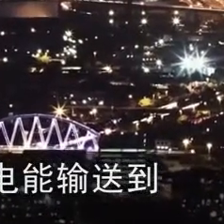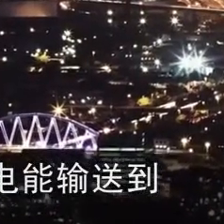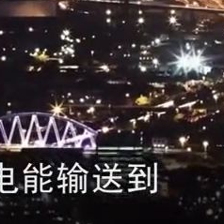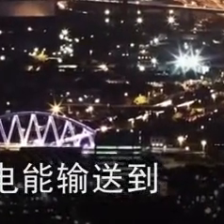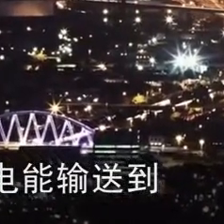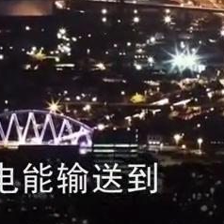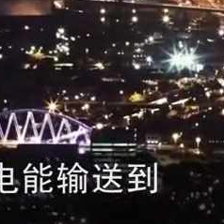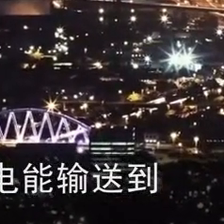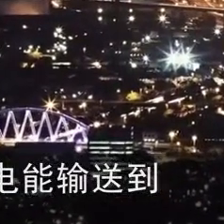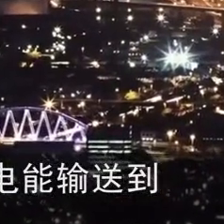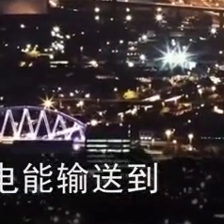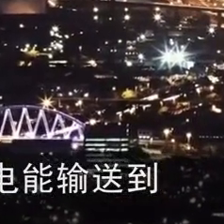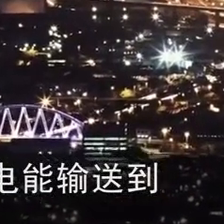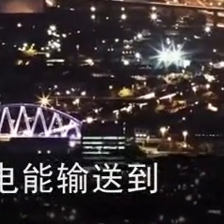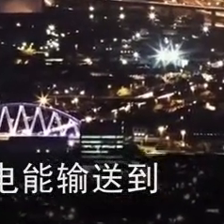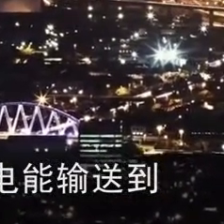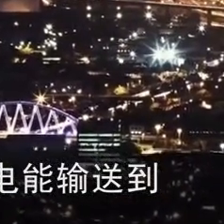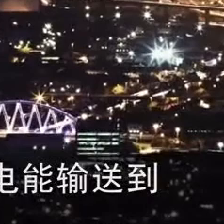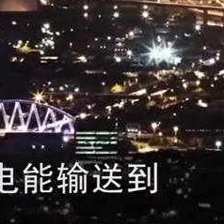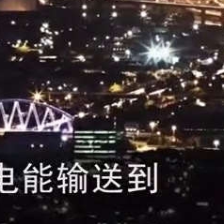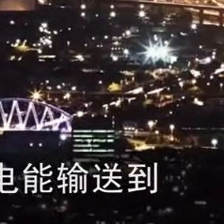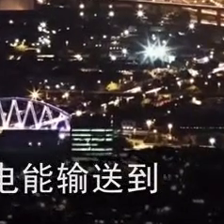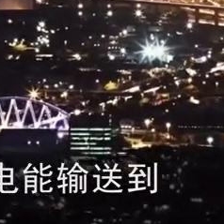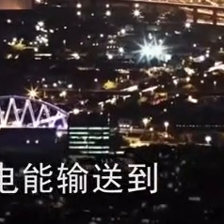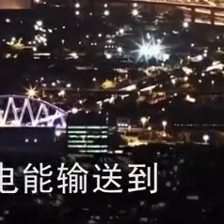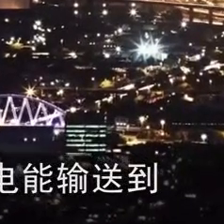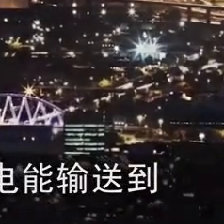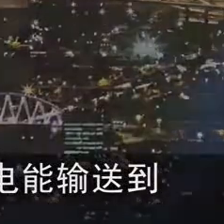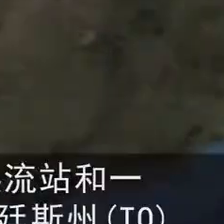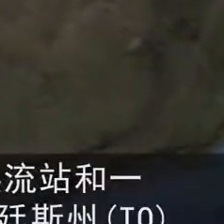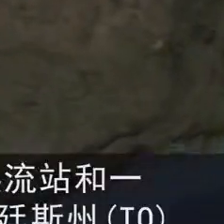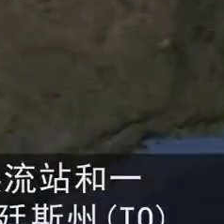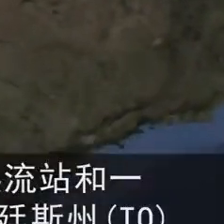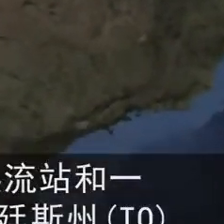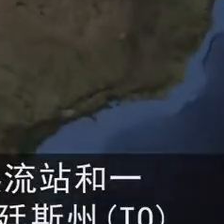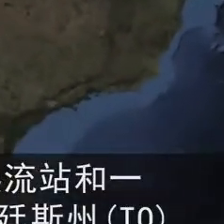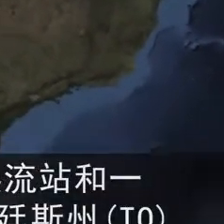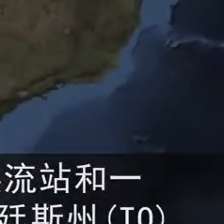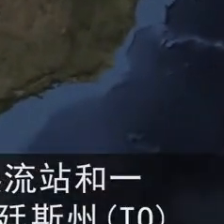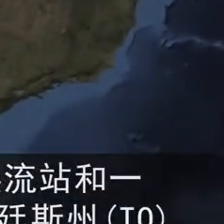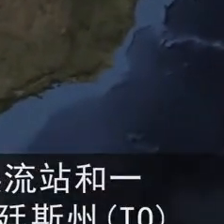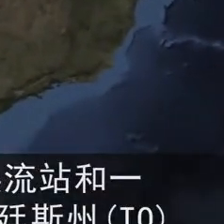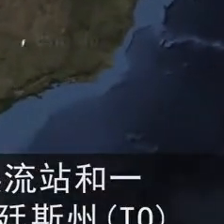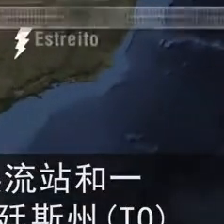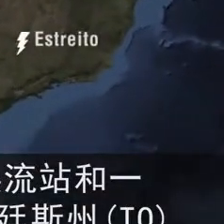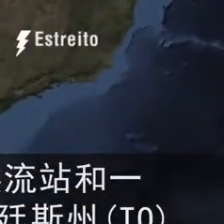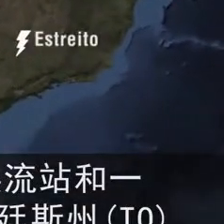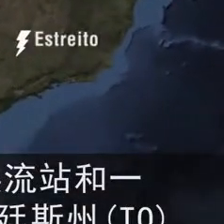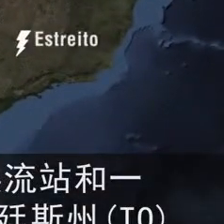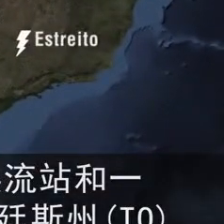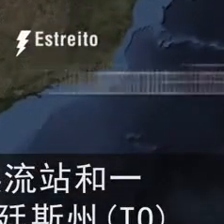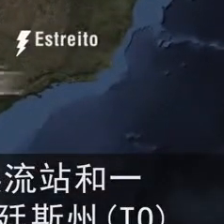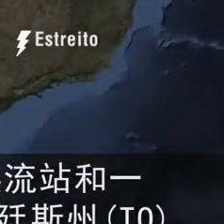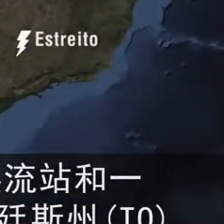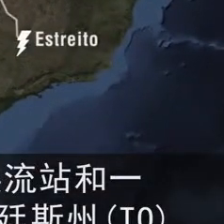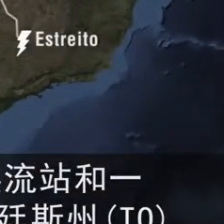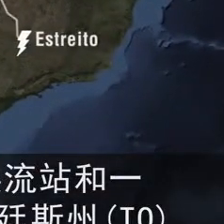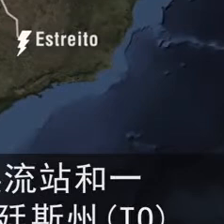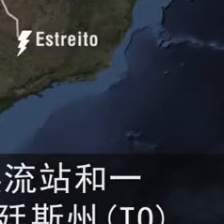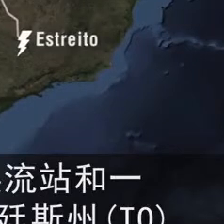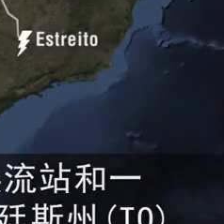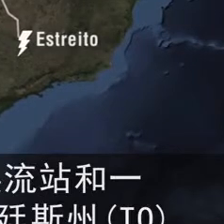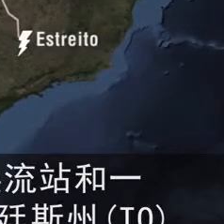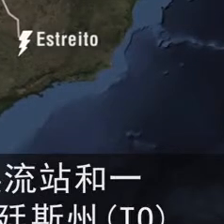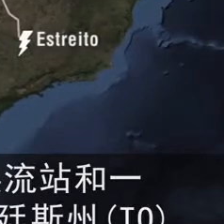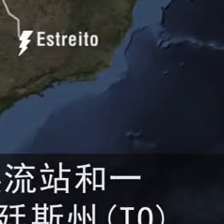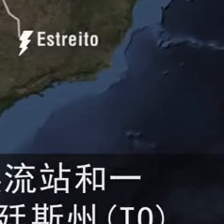país. Para isso, a Belo Monte Transmissora de Energia se prepara para iniciar a construção de duas estações conversoras e